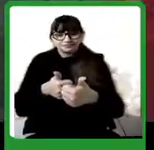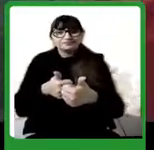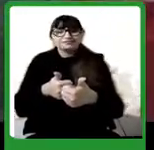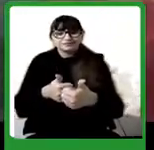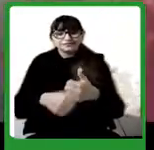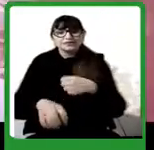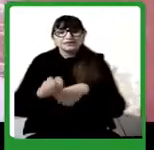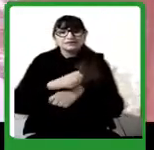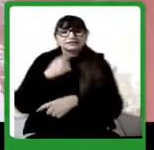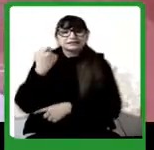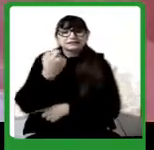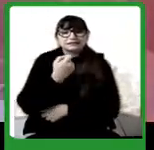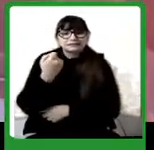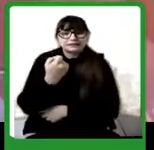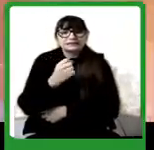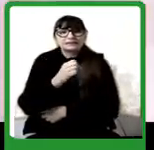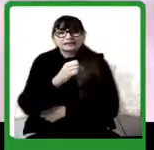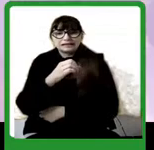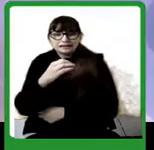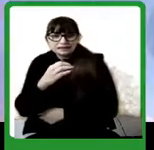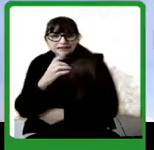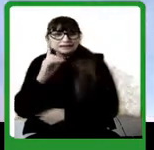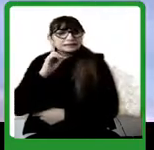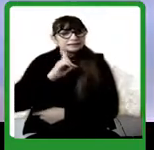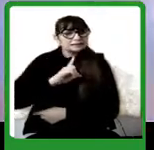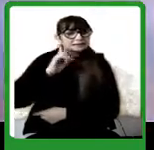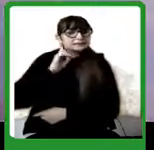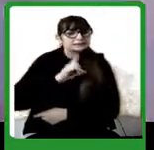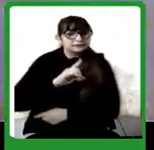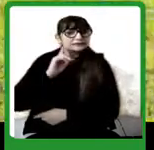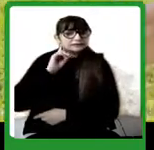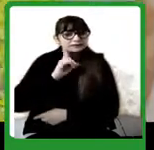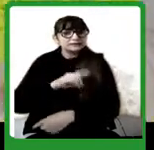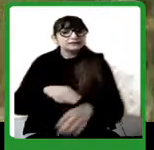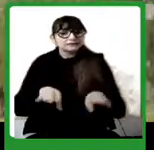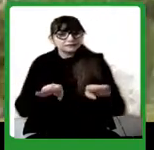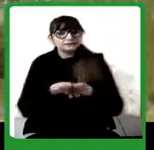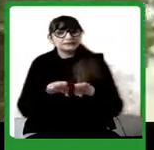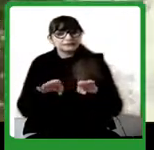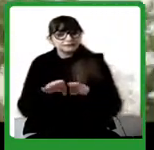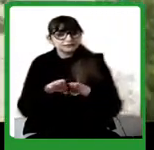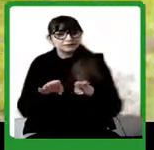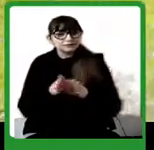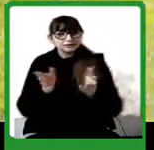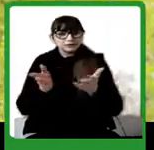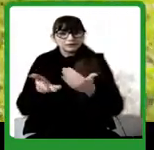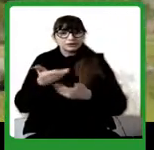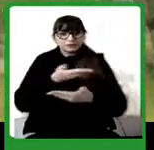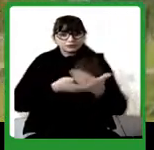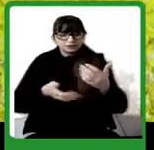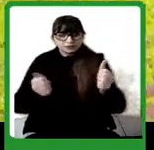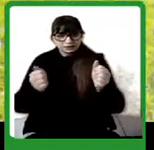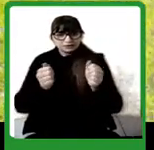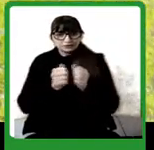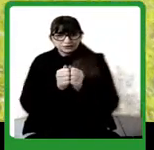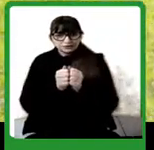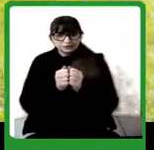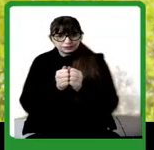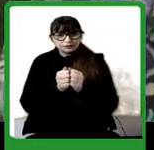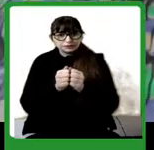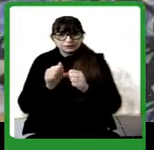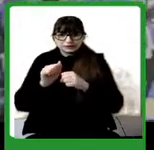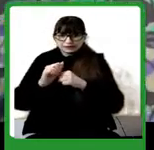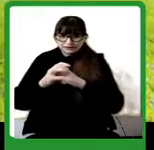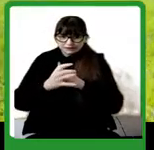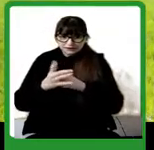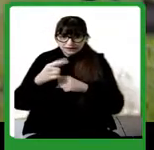do Sul, Santa Catarina, Minas Gerais, cooperando sempre juntos,